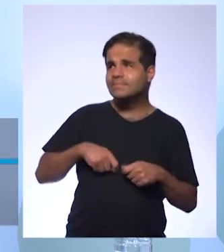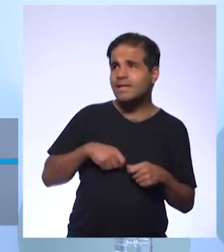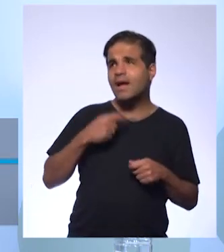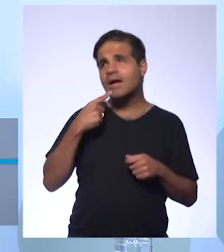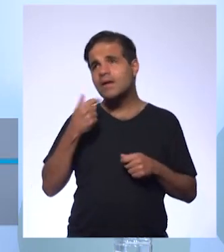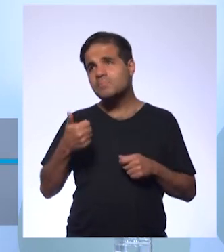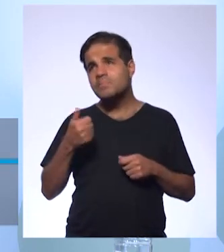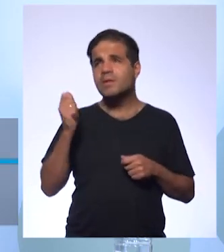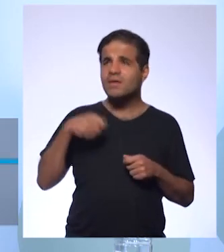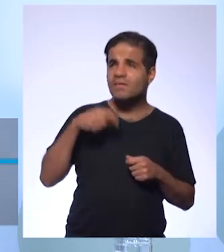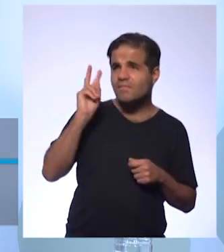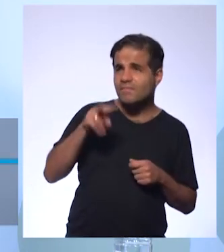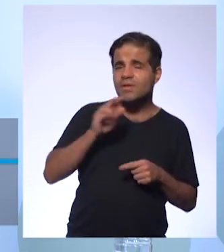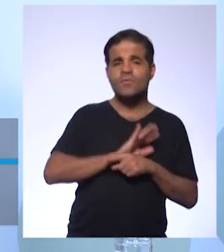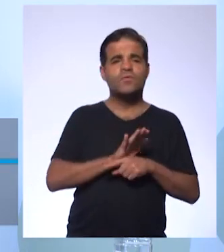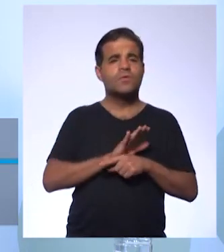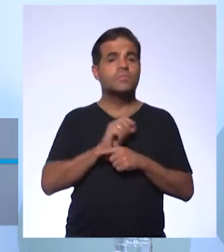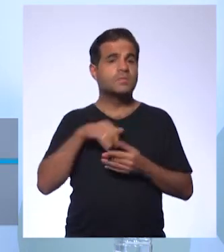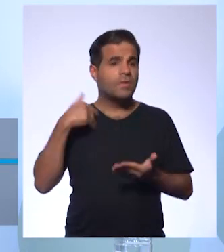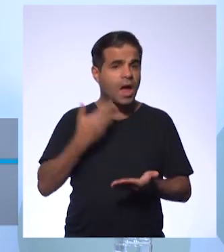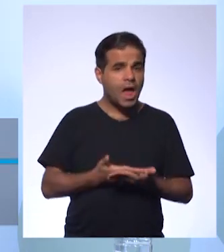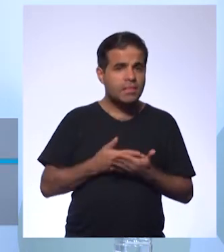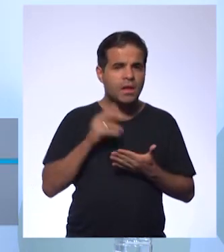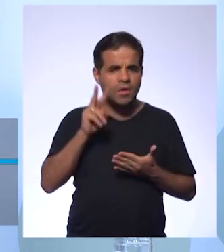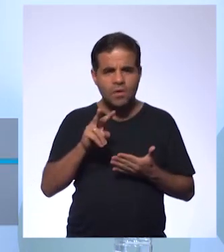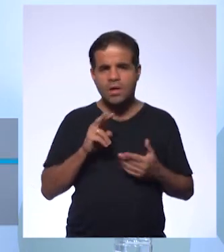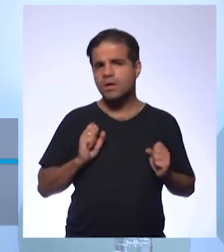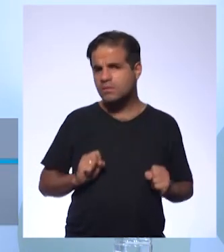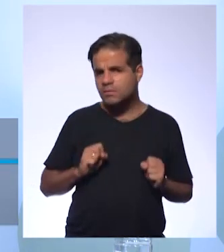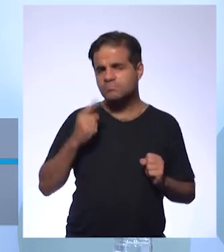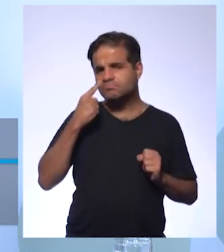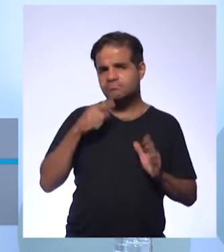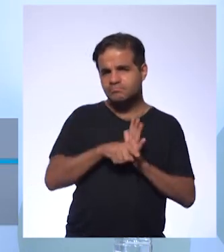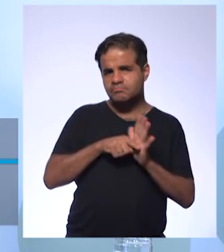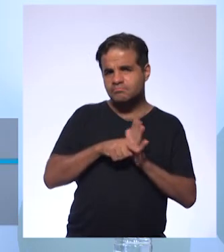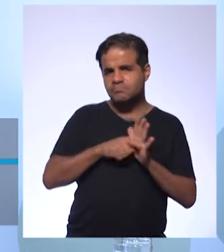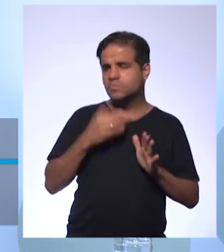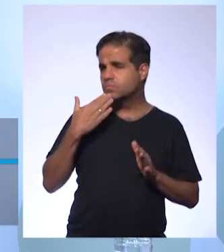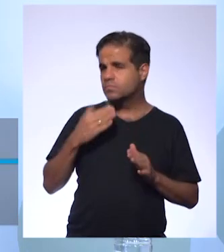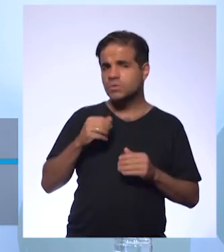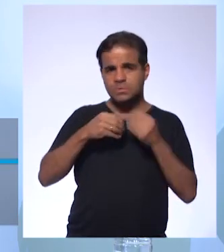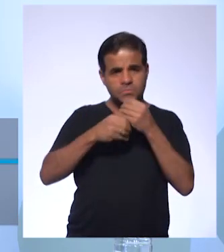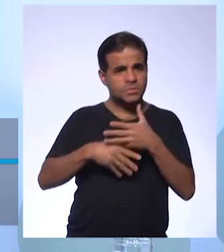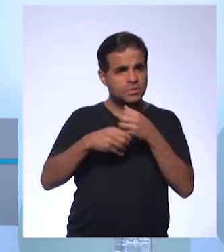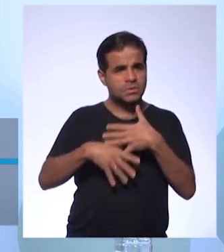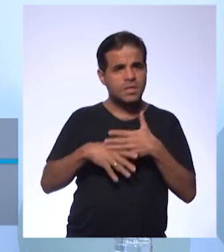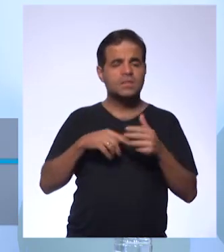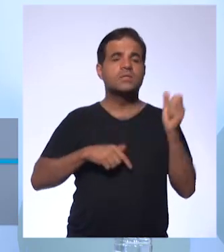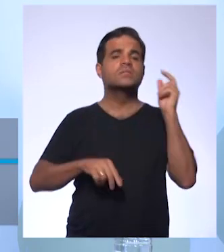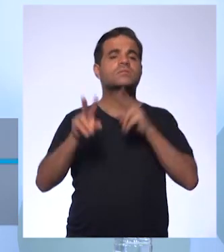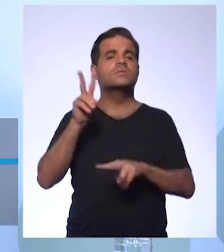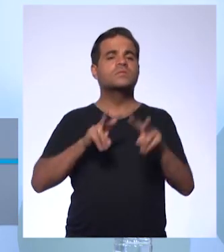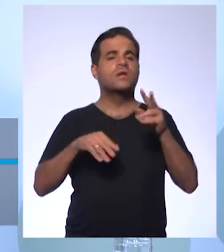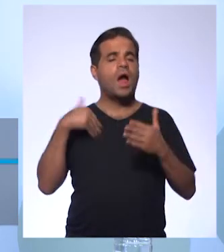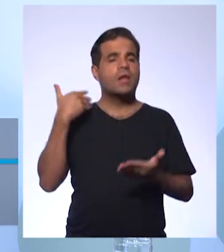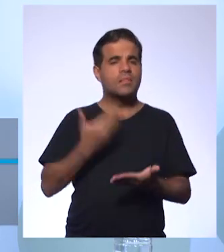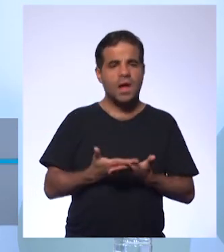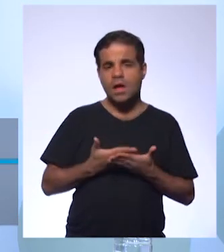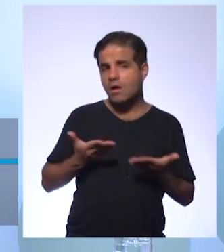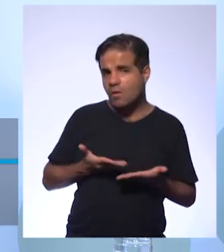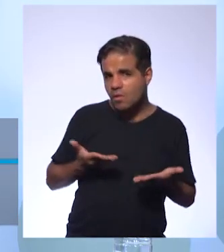vale a pena assistir. Você olhando até agora aqui, vamos até analisar, vou pedir para abrir o chat só para ter essa visão. Até agora,